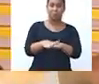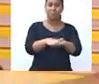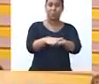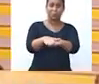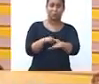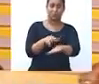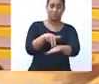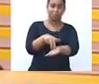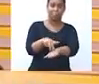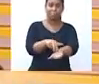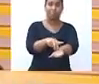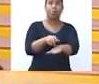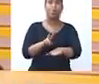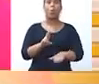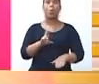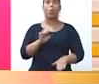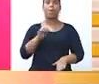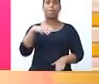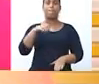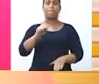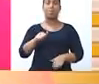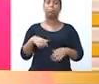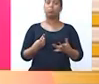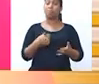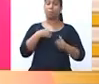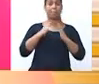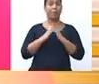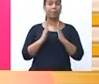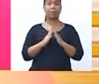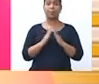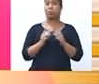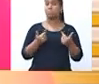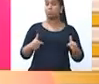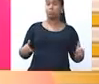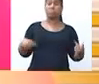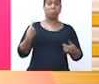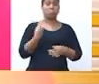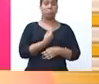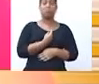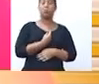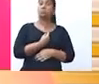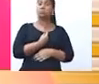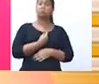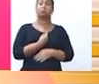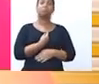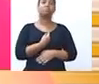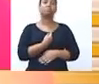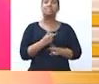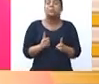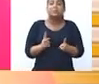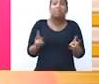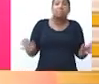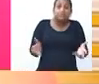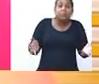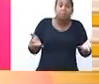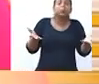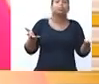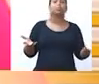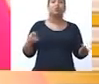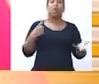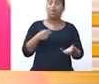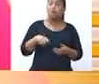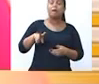essa distinção na sua casa, então? Então, na minha casa, eu não via, não tinha. A gente não ele sempre incentivou, ele